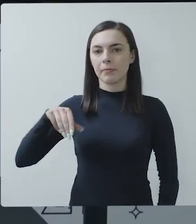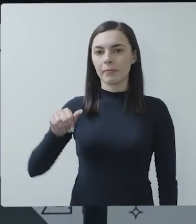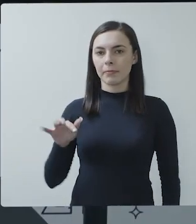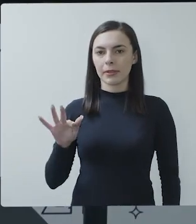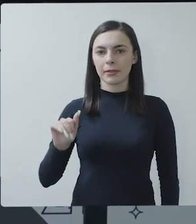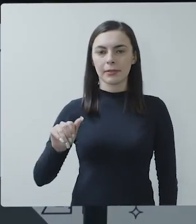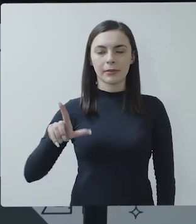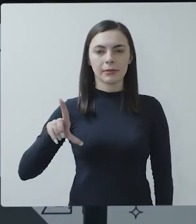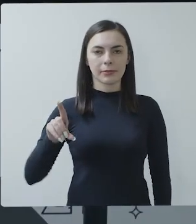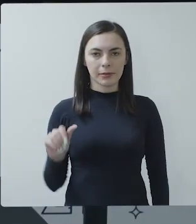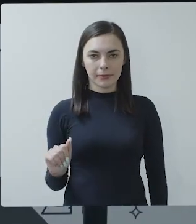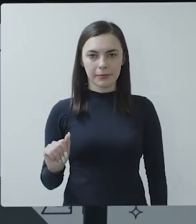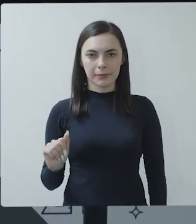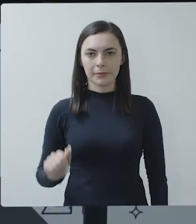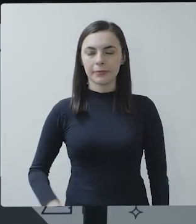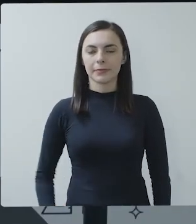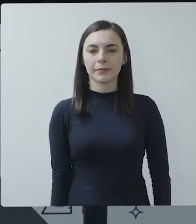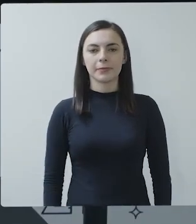Mafalda.